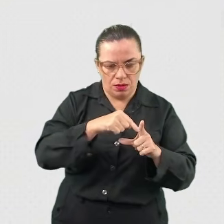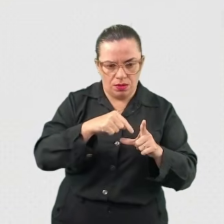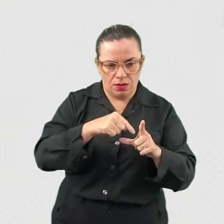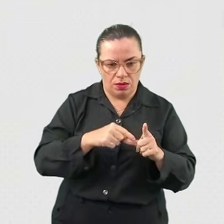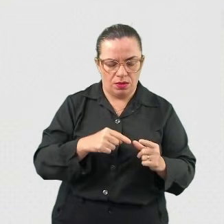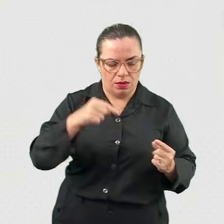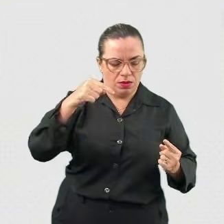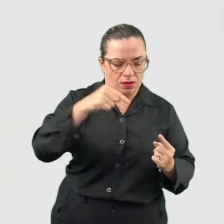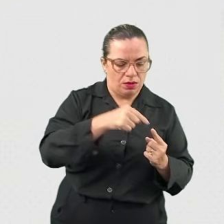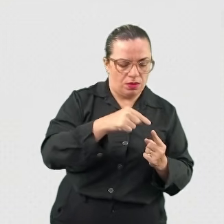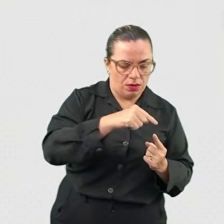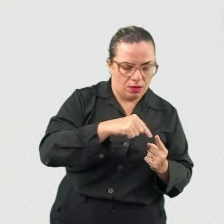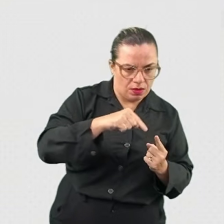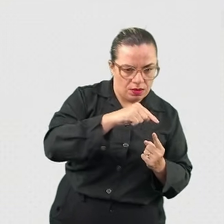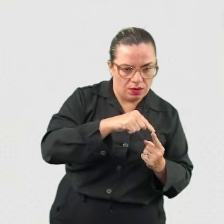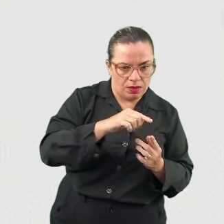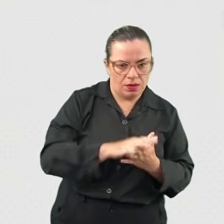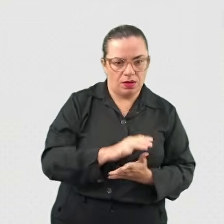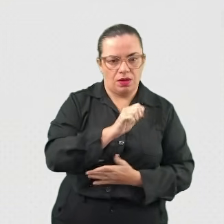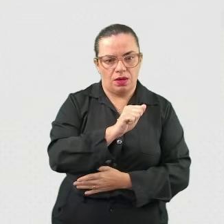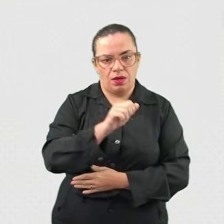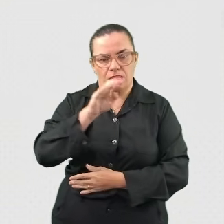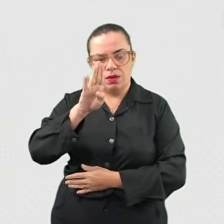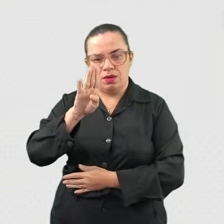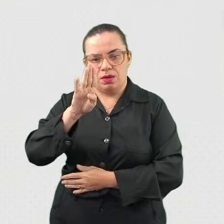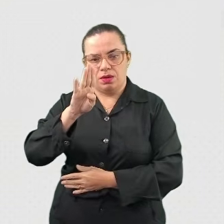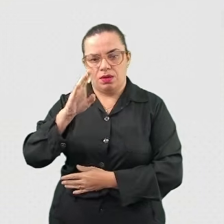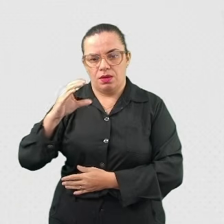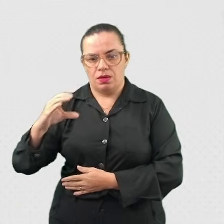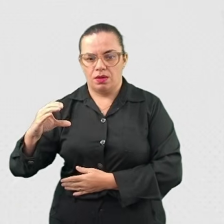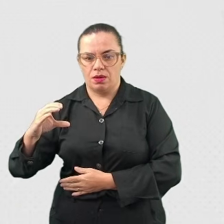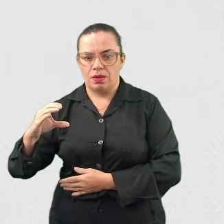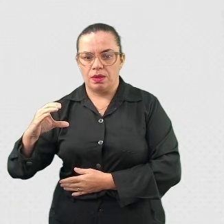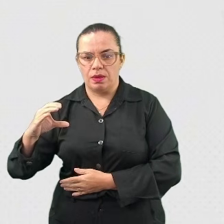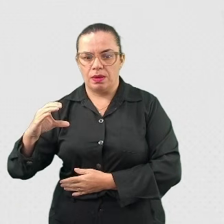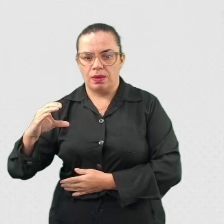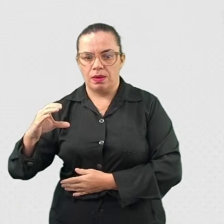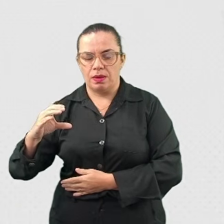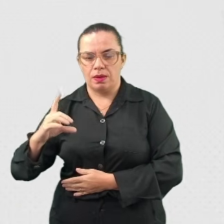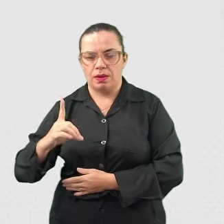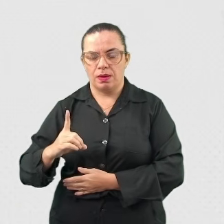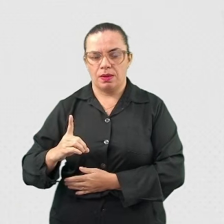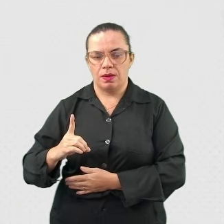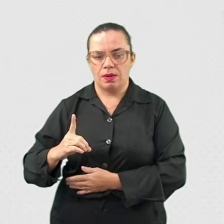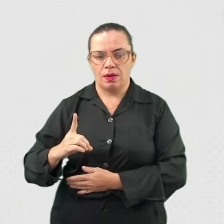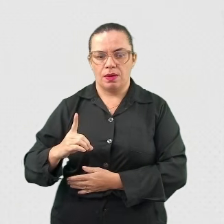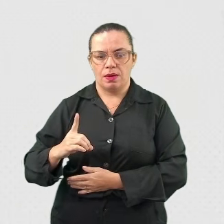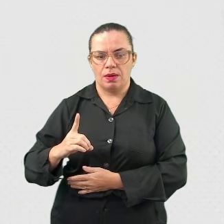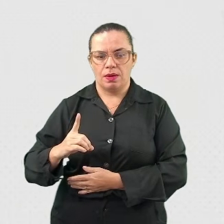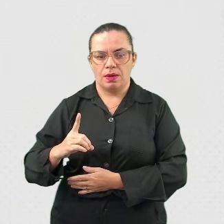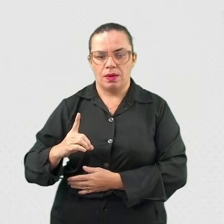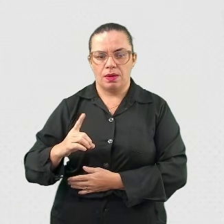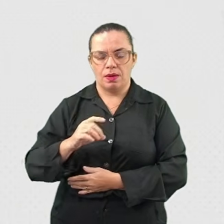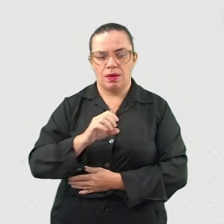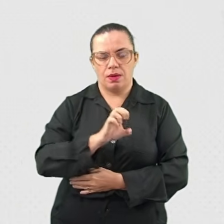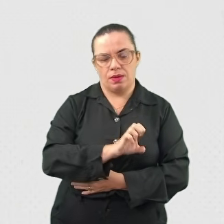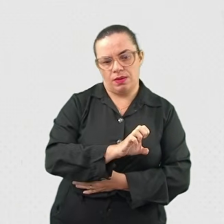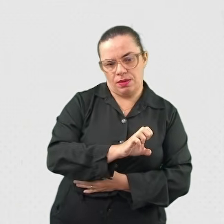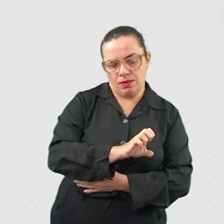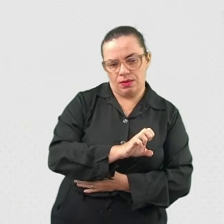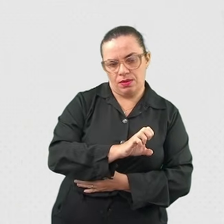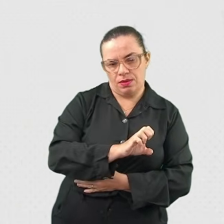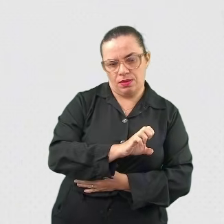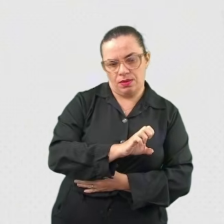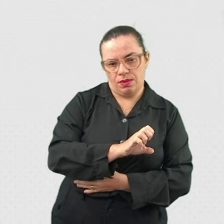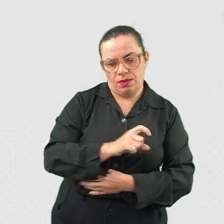os vértices do polígono A, B, C, D e E. Se eu ligo